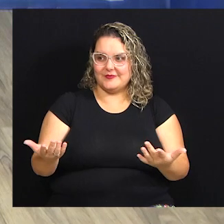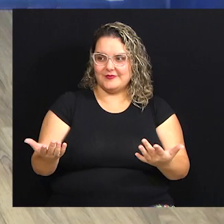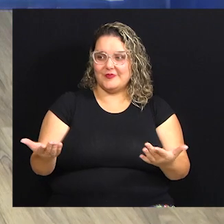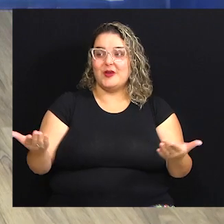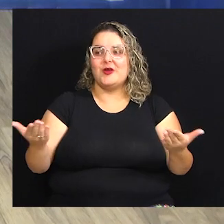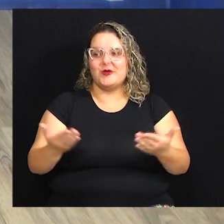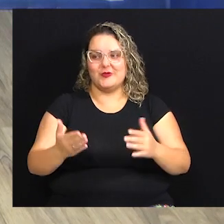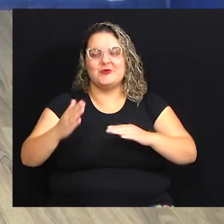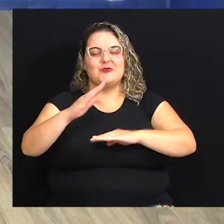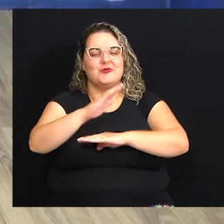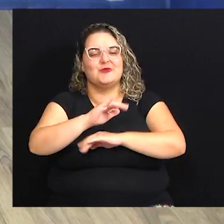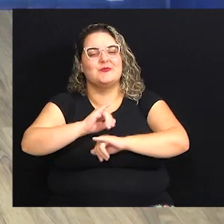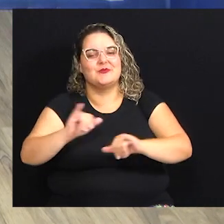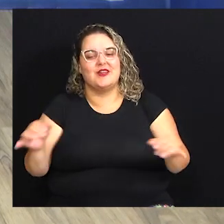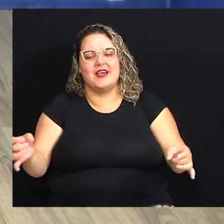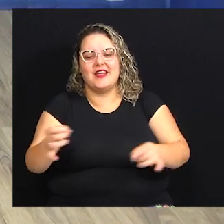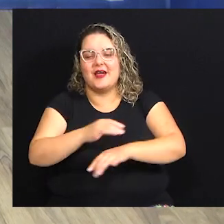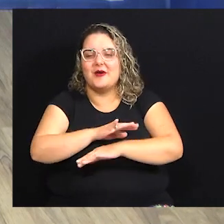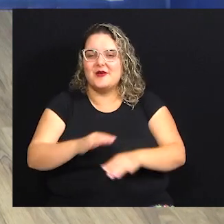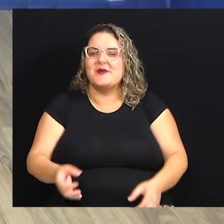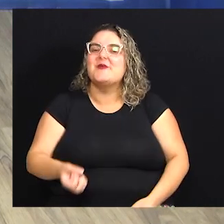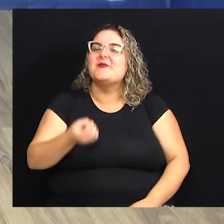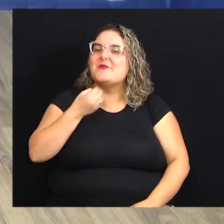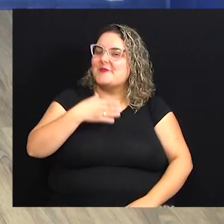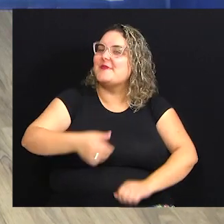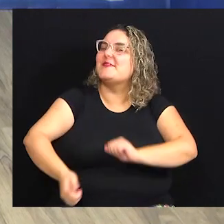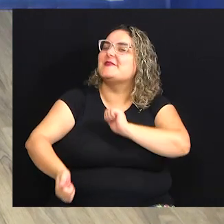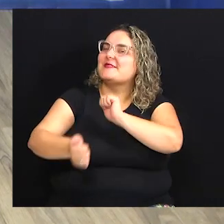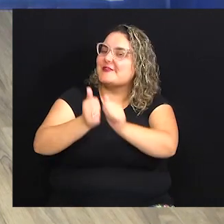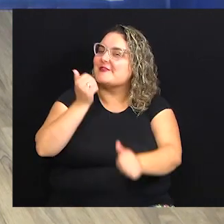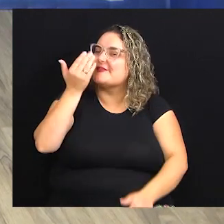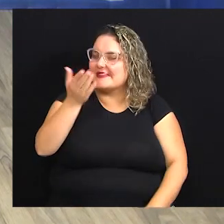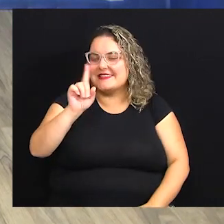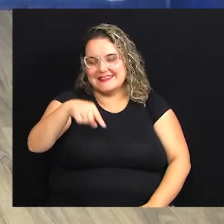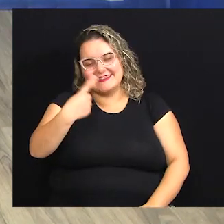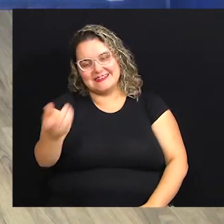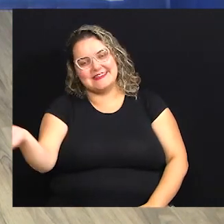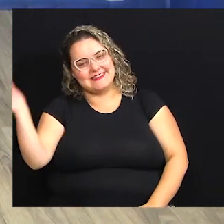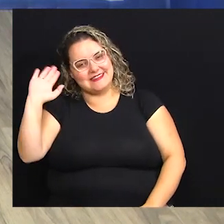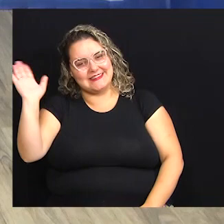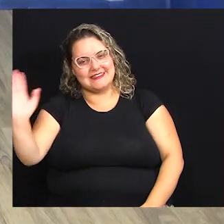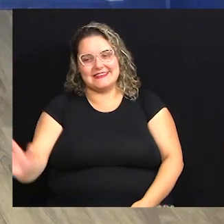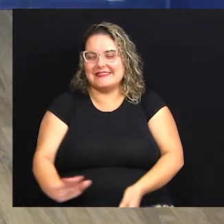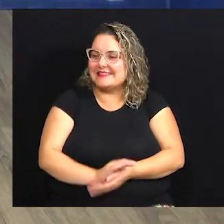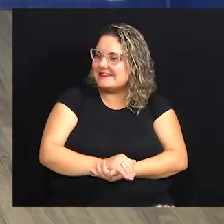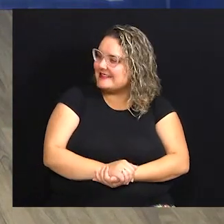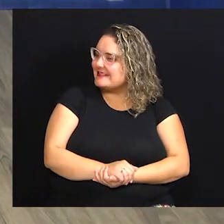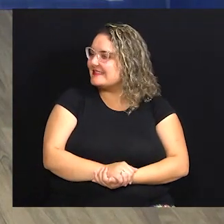E hoje o Câmara Notícia fica por aqui. Um bom jogo para você e até mais!